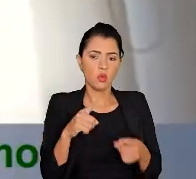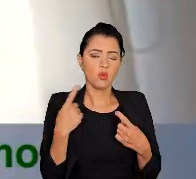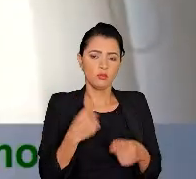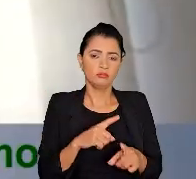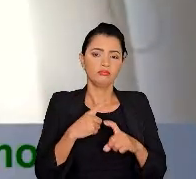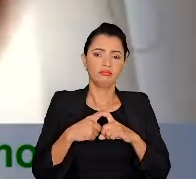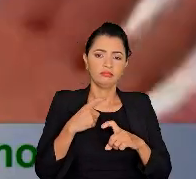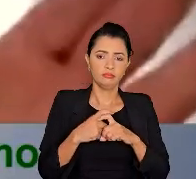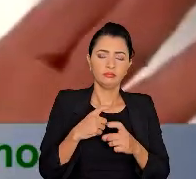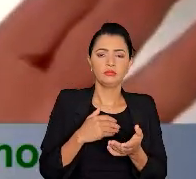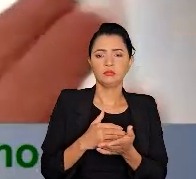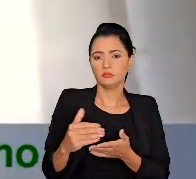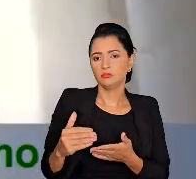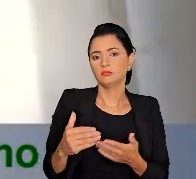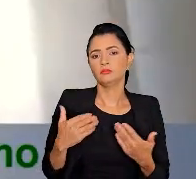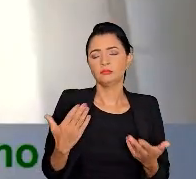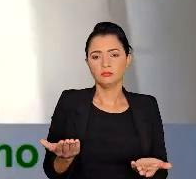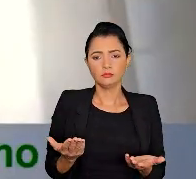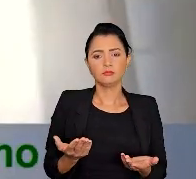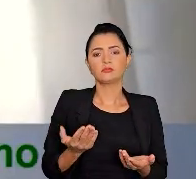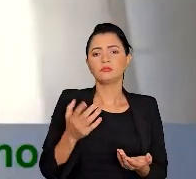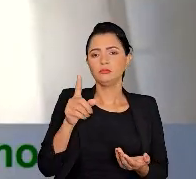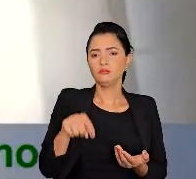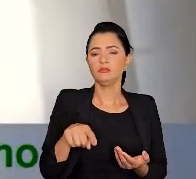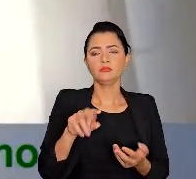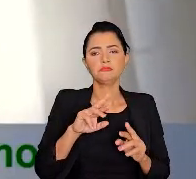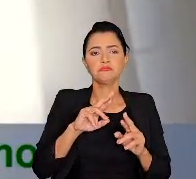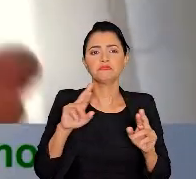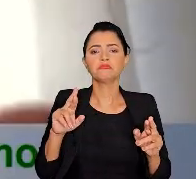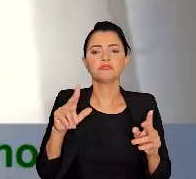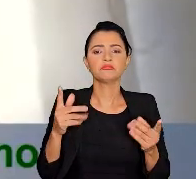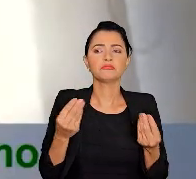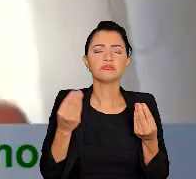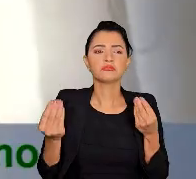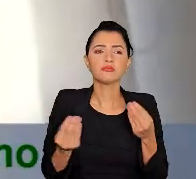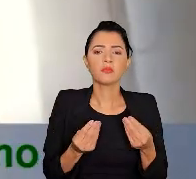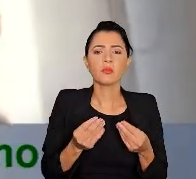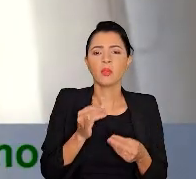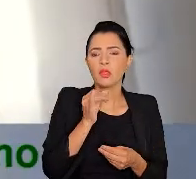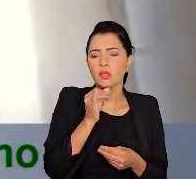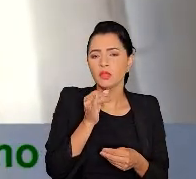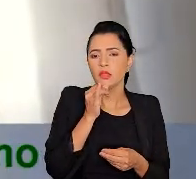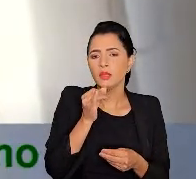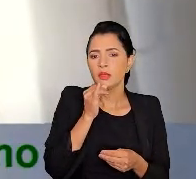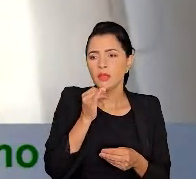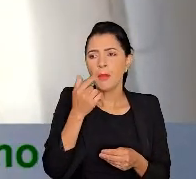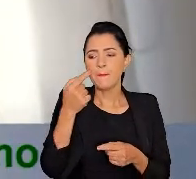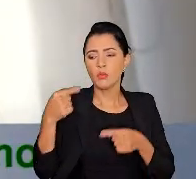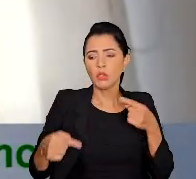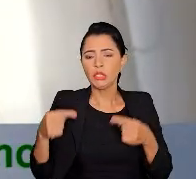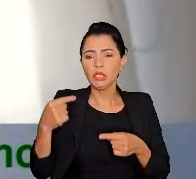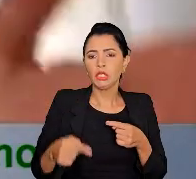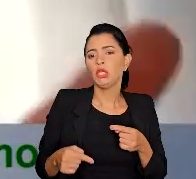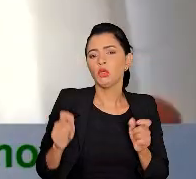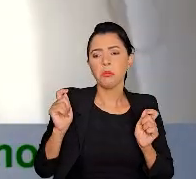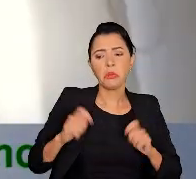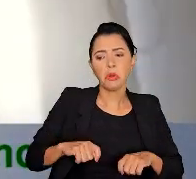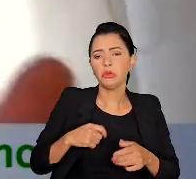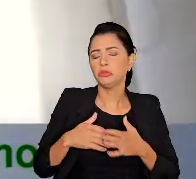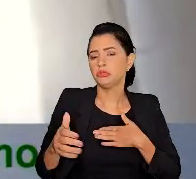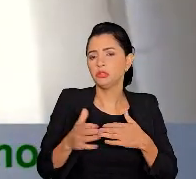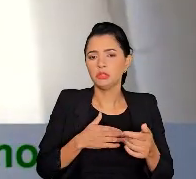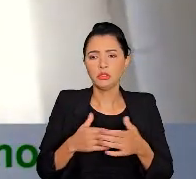antissemitismo. Isso não distinguimos alvos em termos do espectro político, podem ser